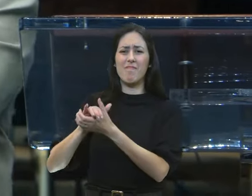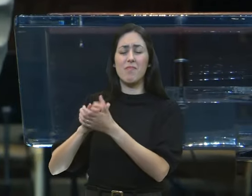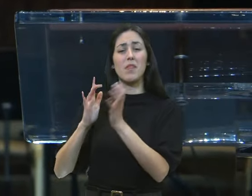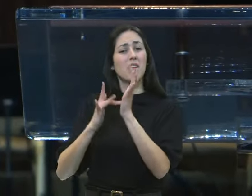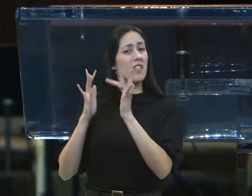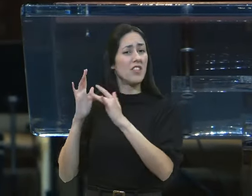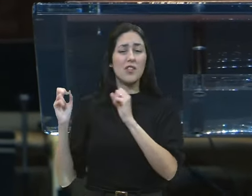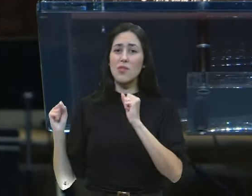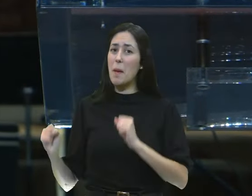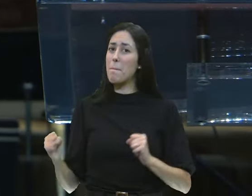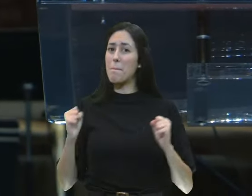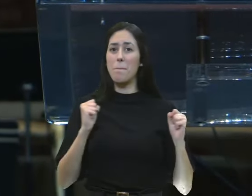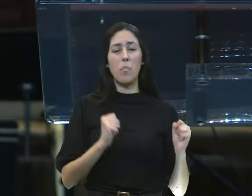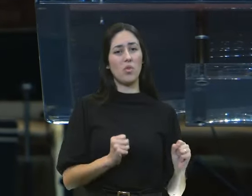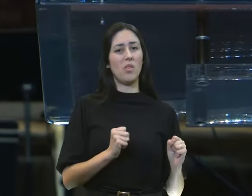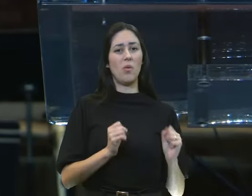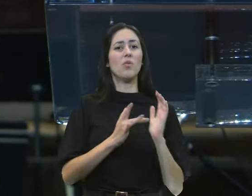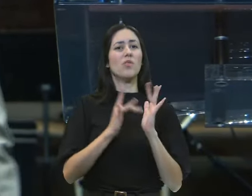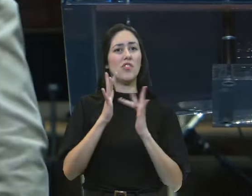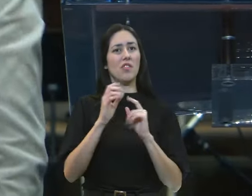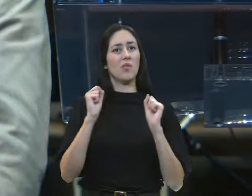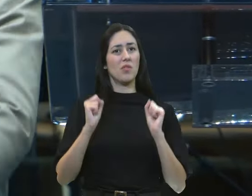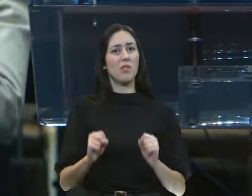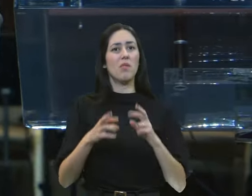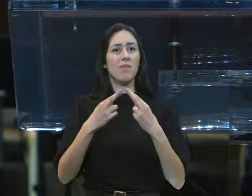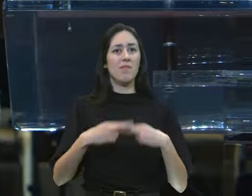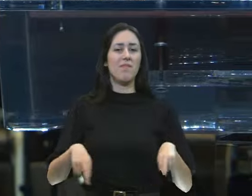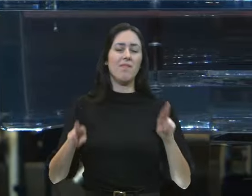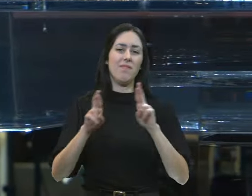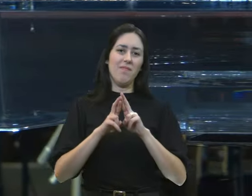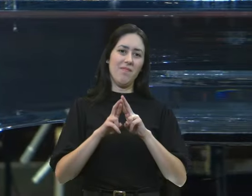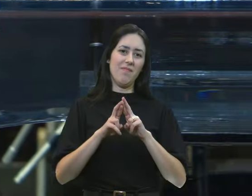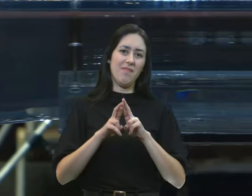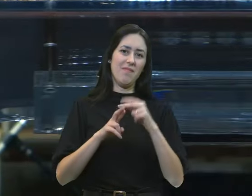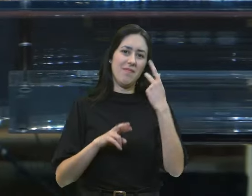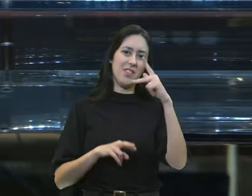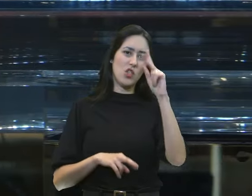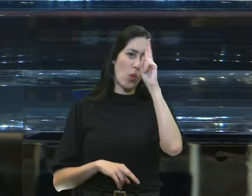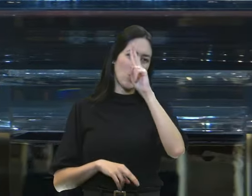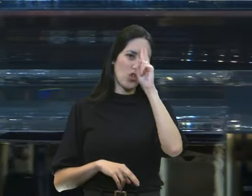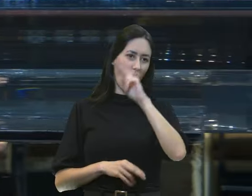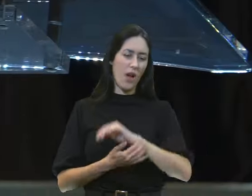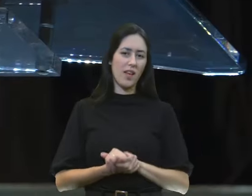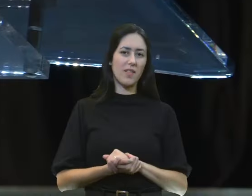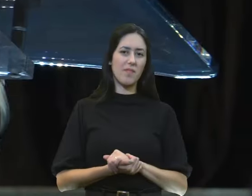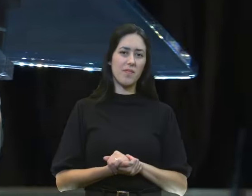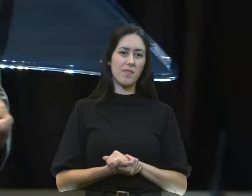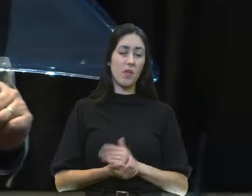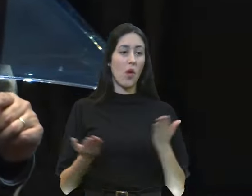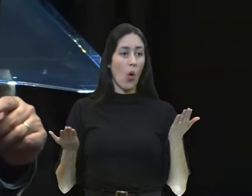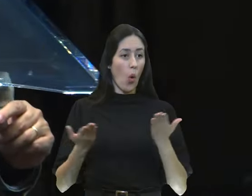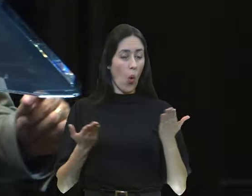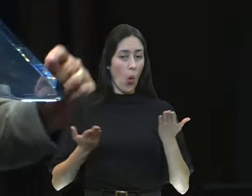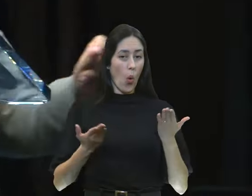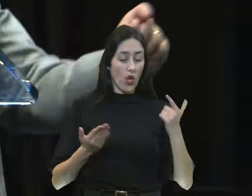é poderoso para reconstruir os seus relacionamentos e mudar a sua história. Hoje, nesse